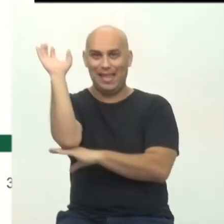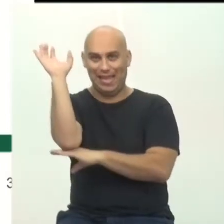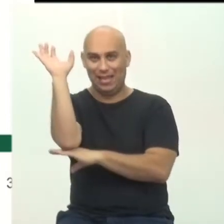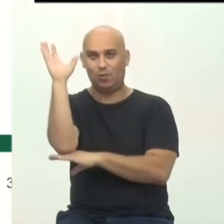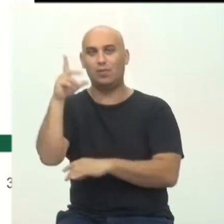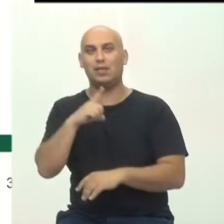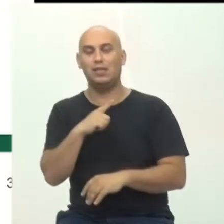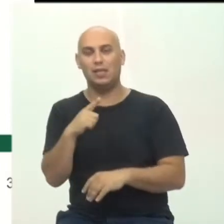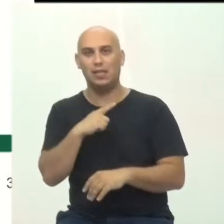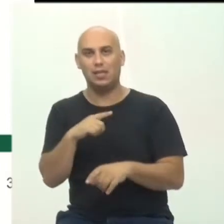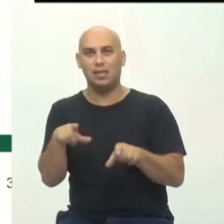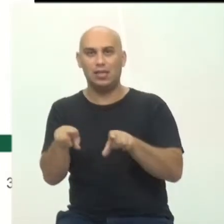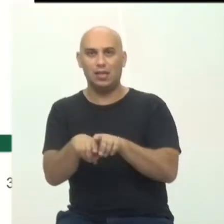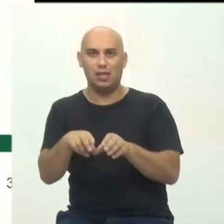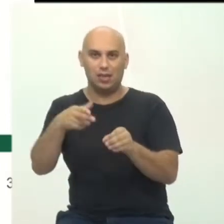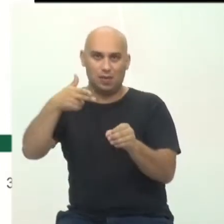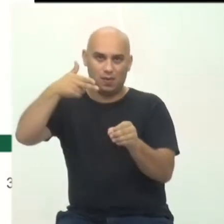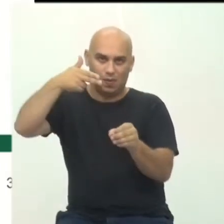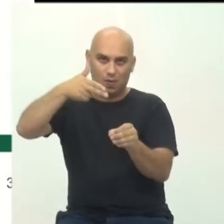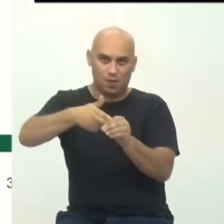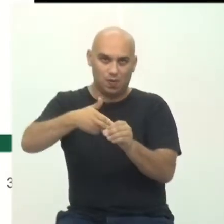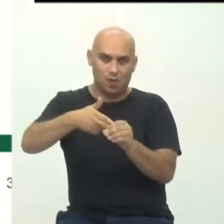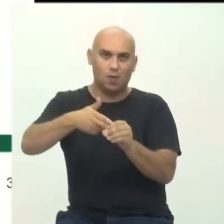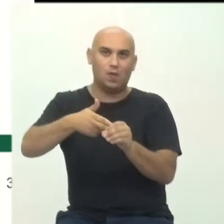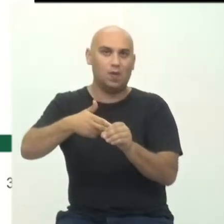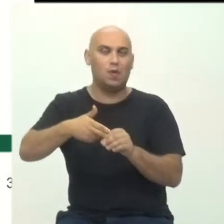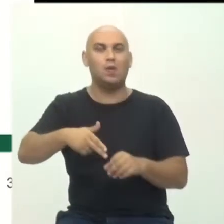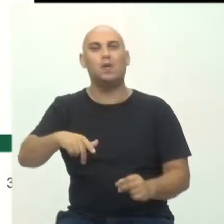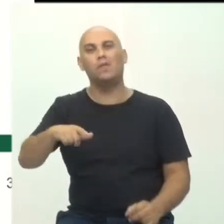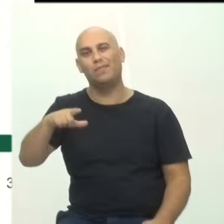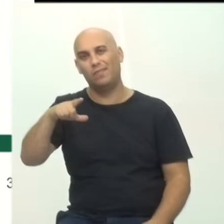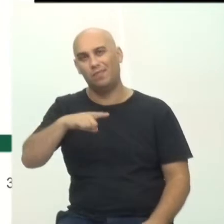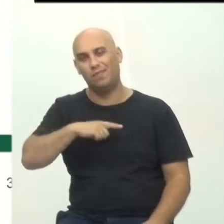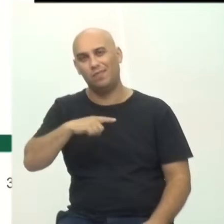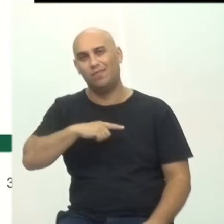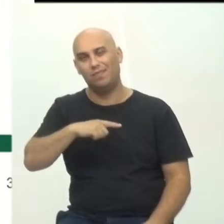o posto de gasolina ali acima. Esse é um trecho